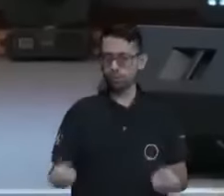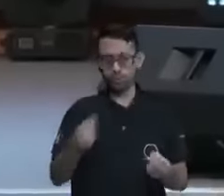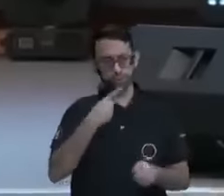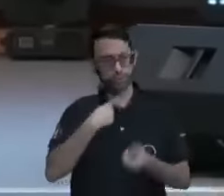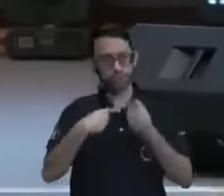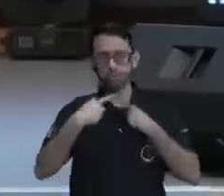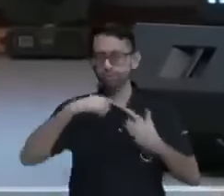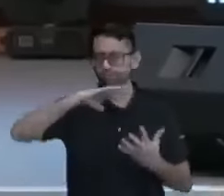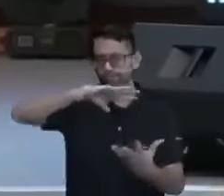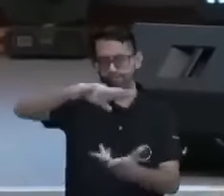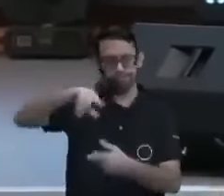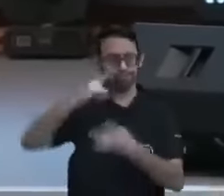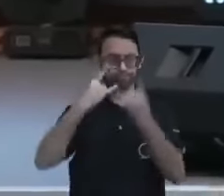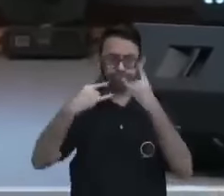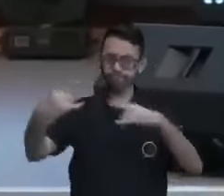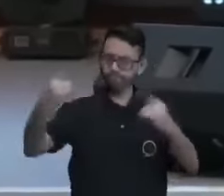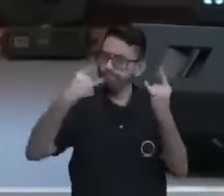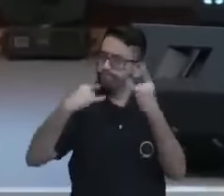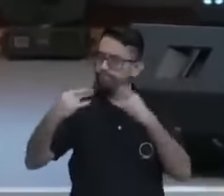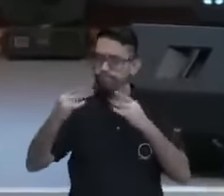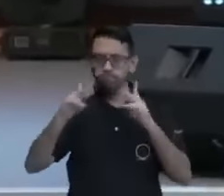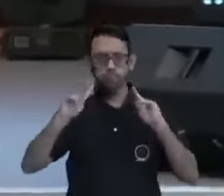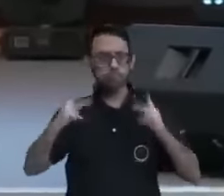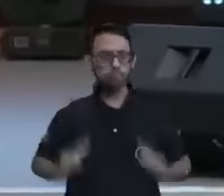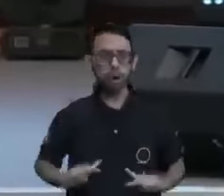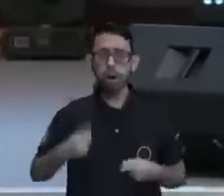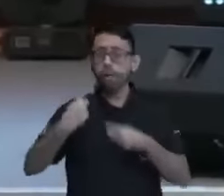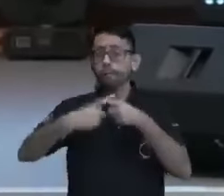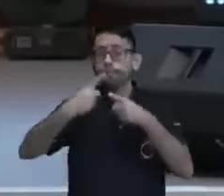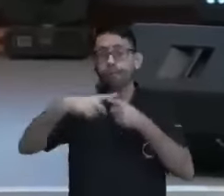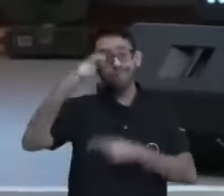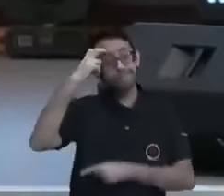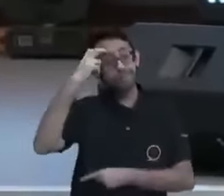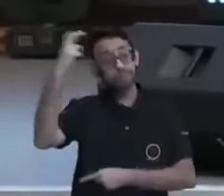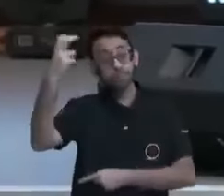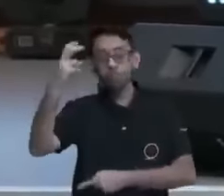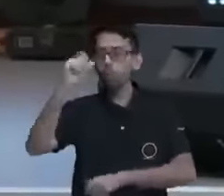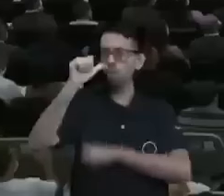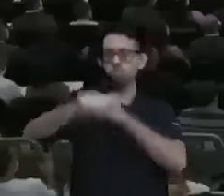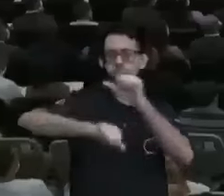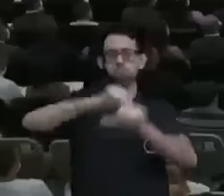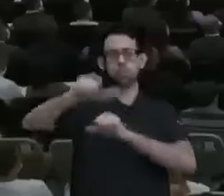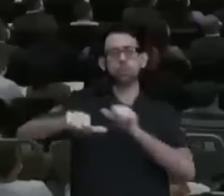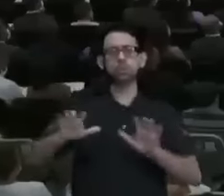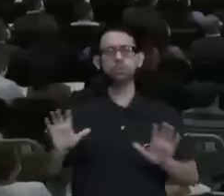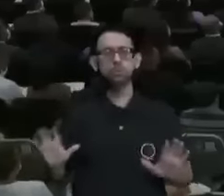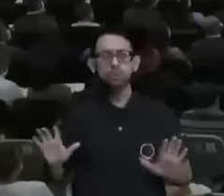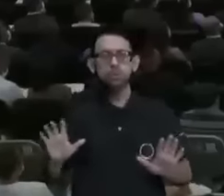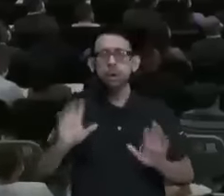homem porque a tua mente foi transformada pelo poder do Evangelho